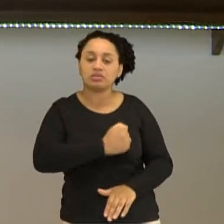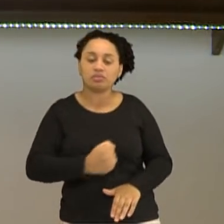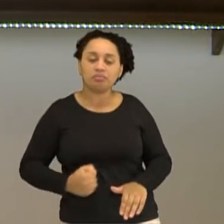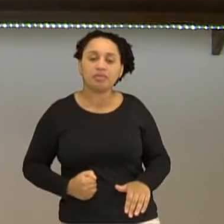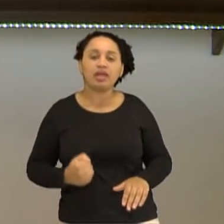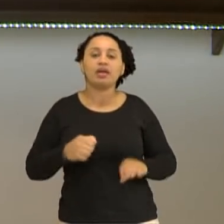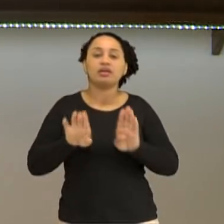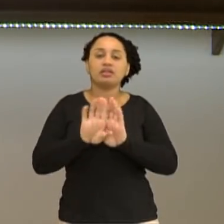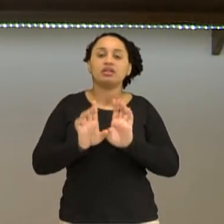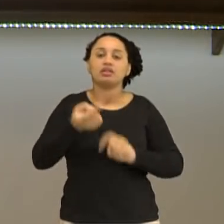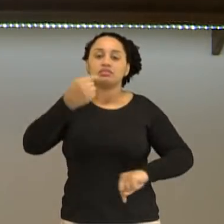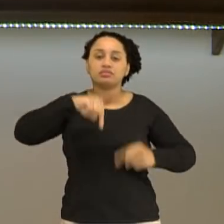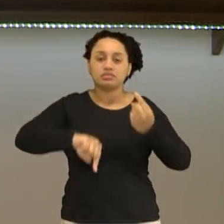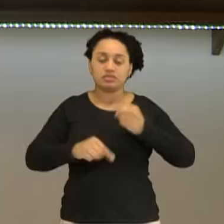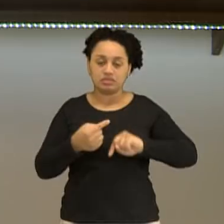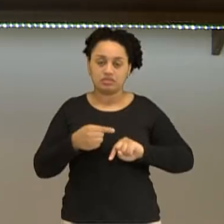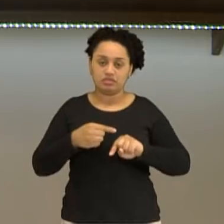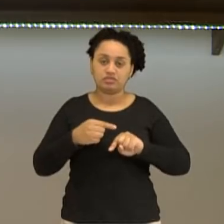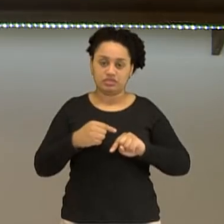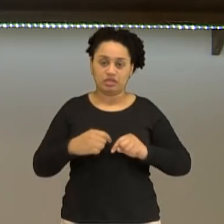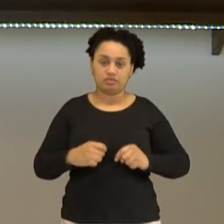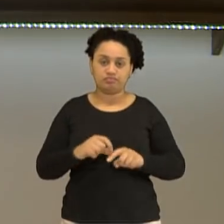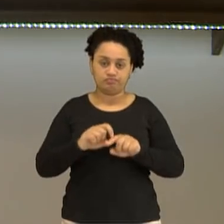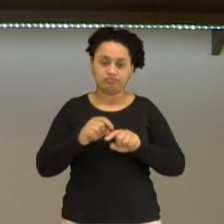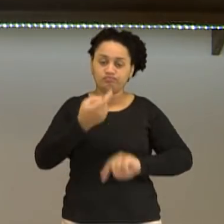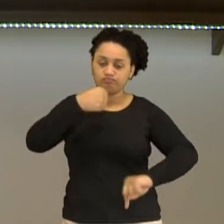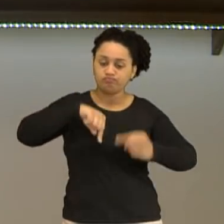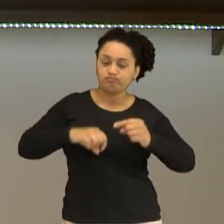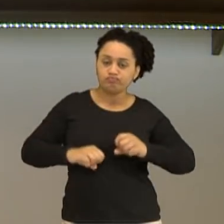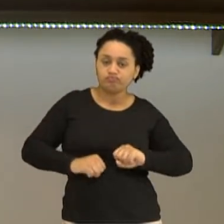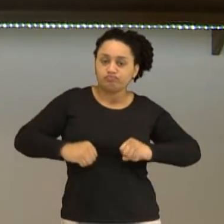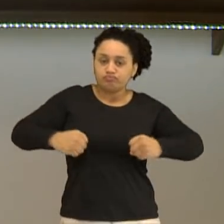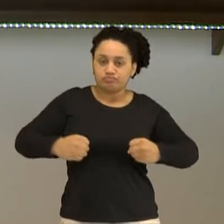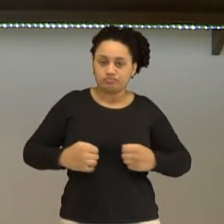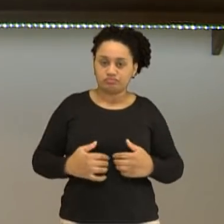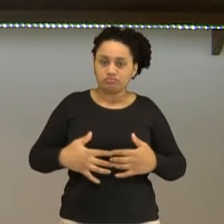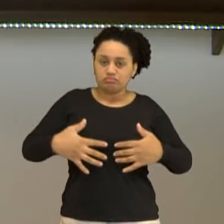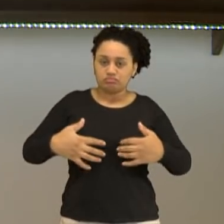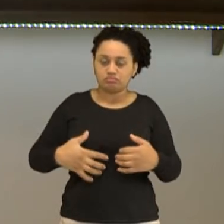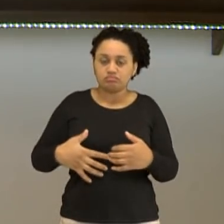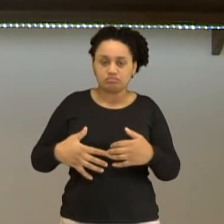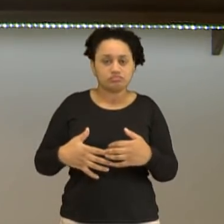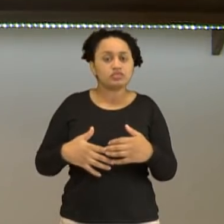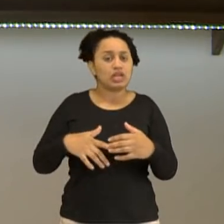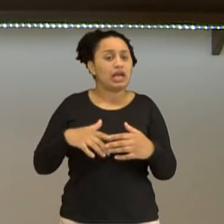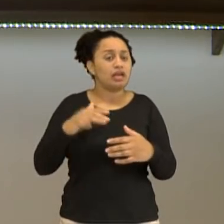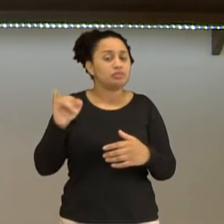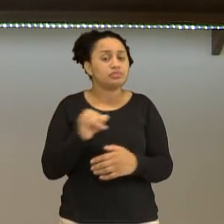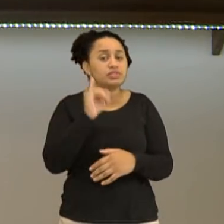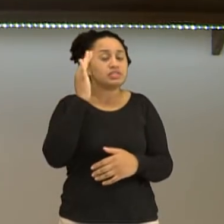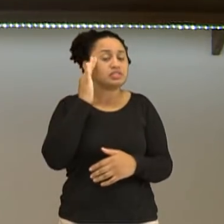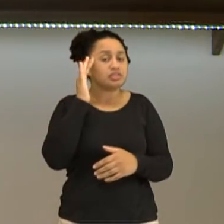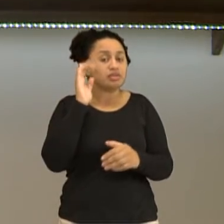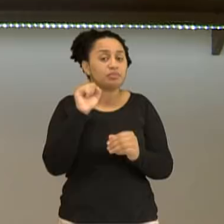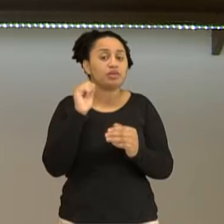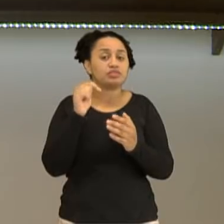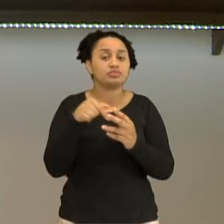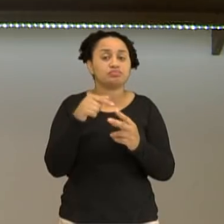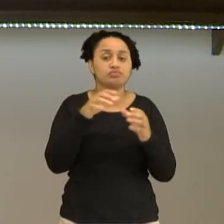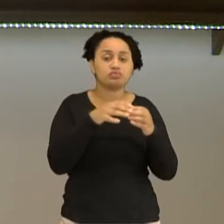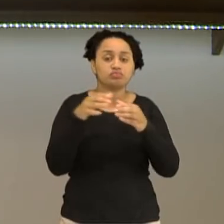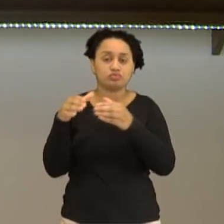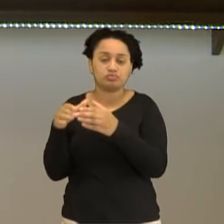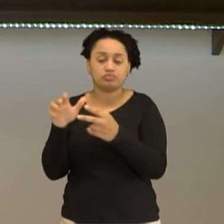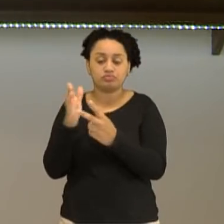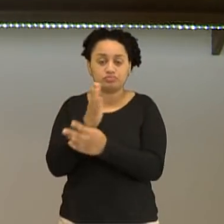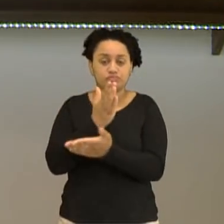sistema respiratório. É importante que vocês saibam que o sistema respiratório ele pode ser dividido em dois grupos.